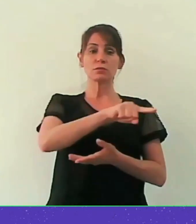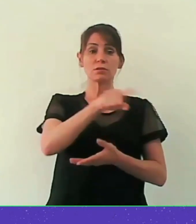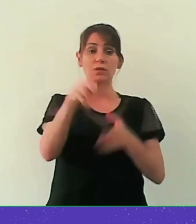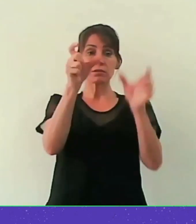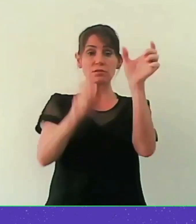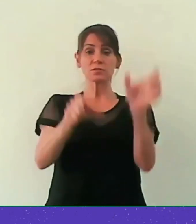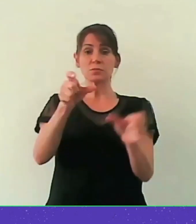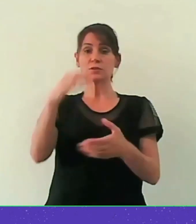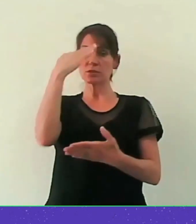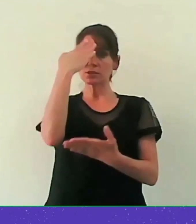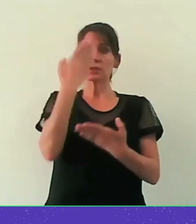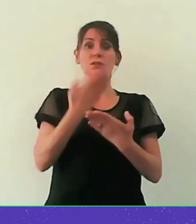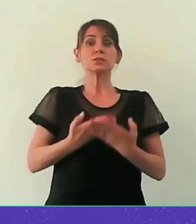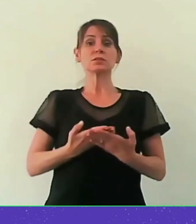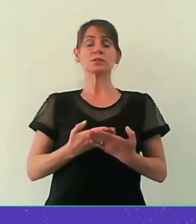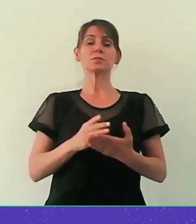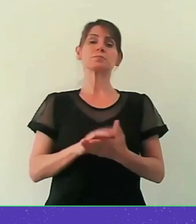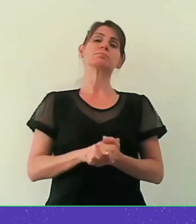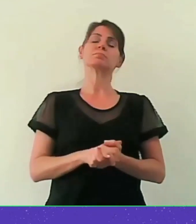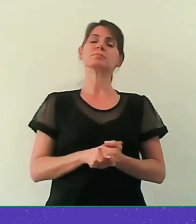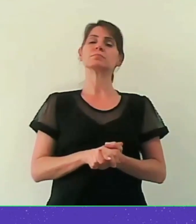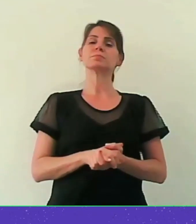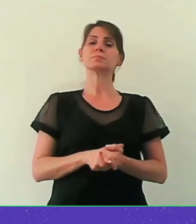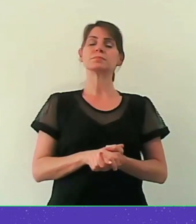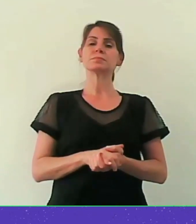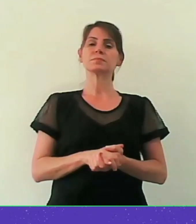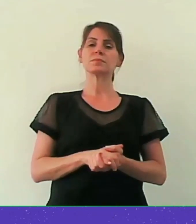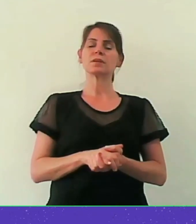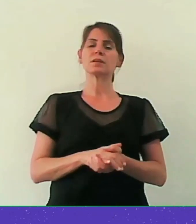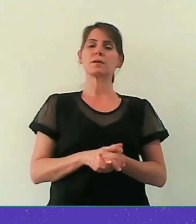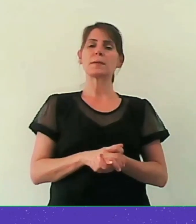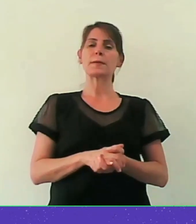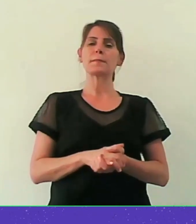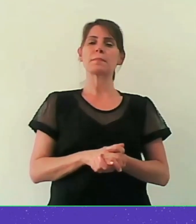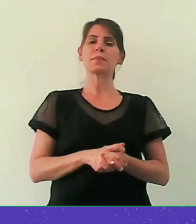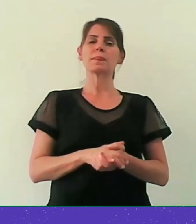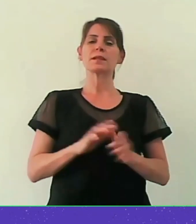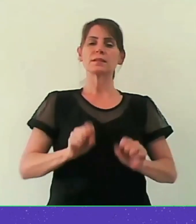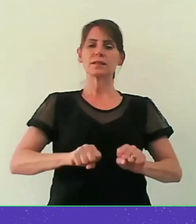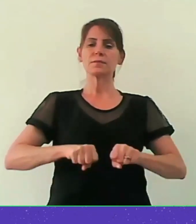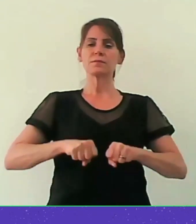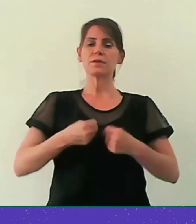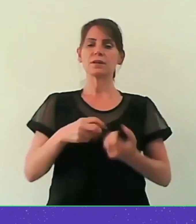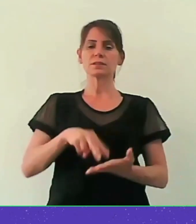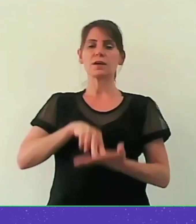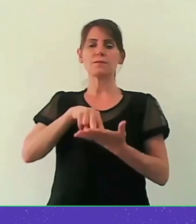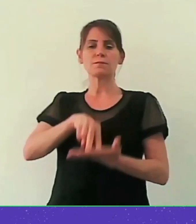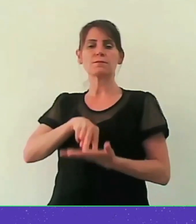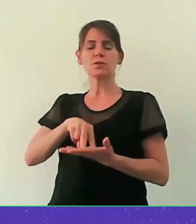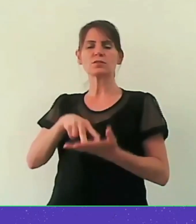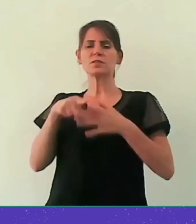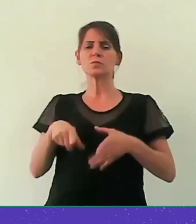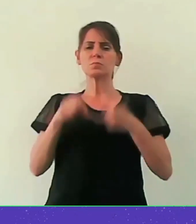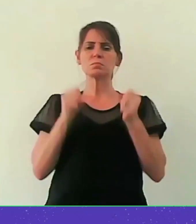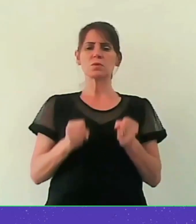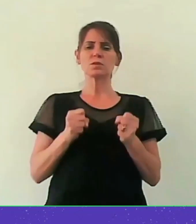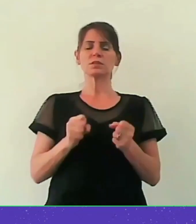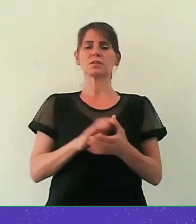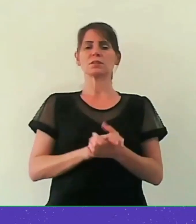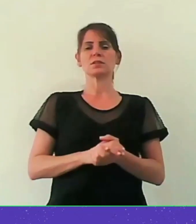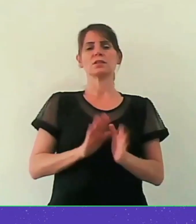segundo a eficácia da força do seu poder. Eu já expliquei uma